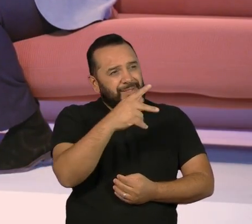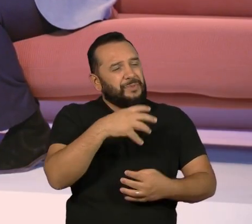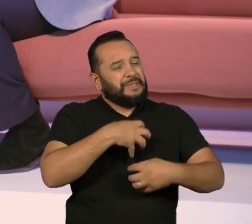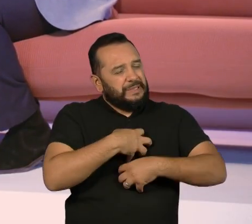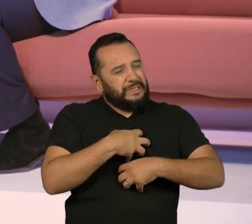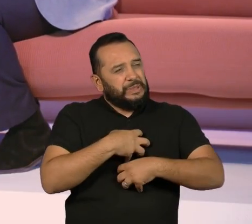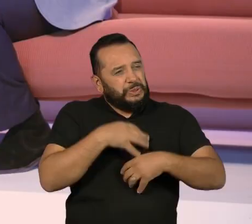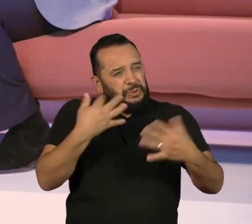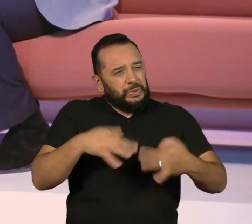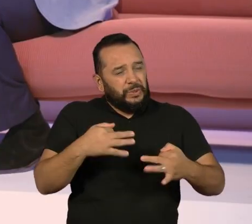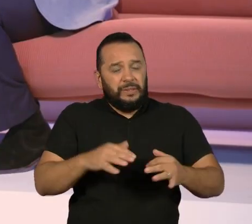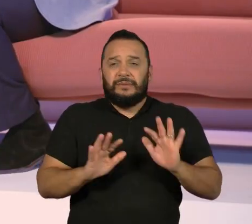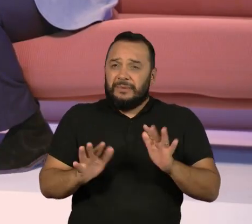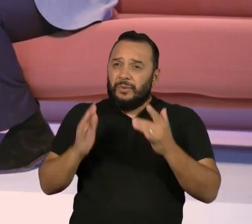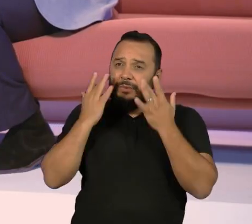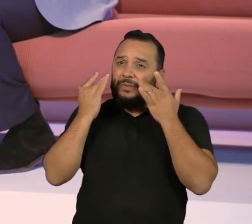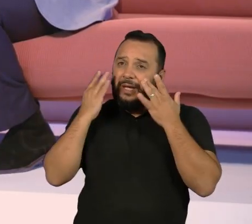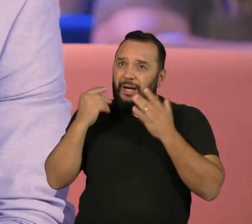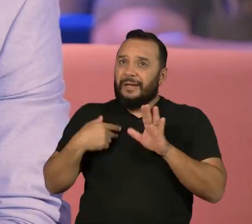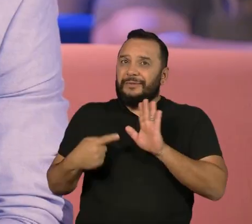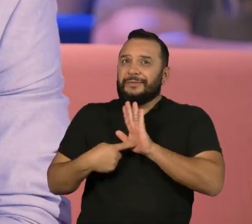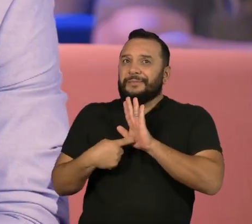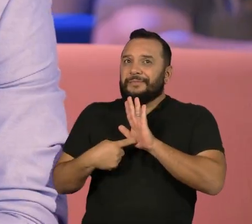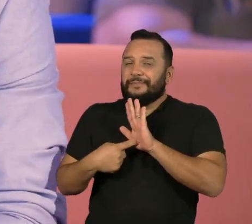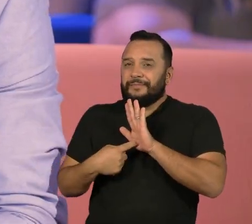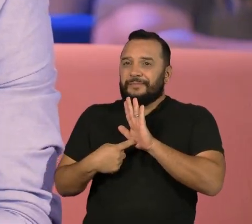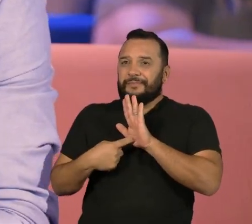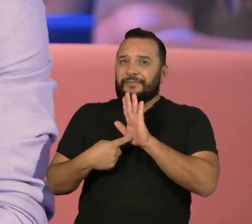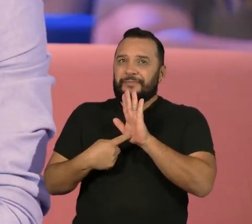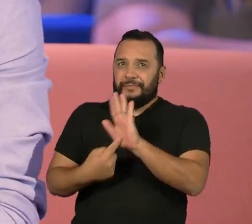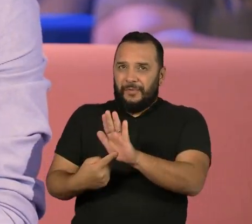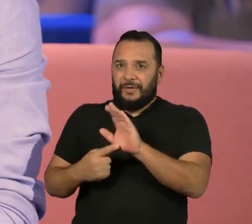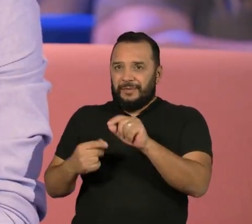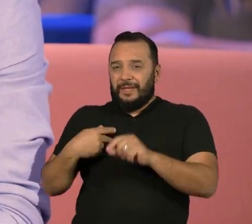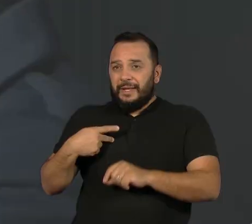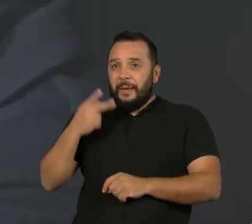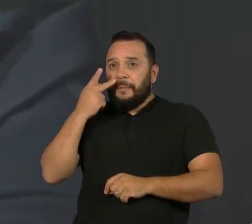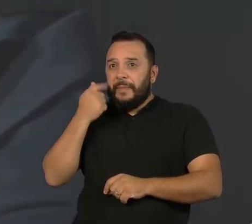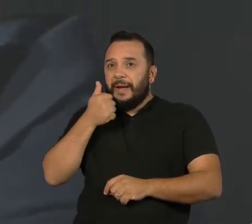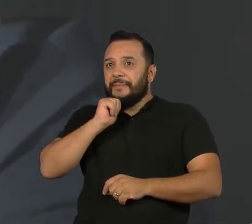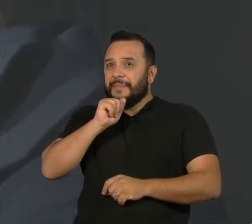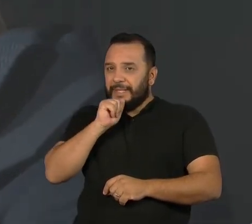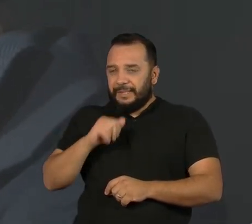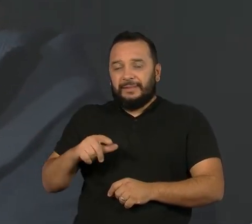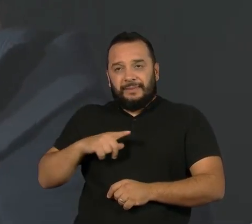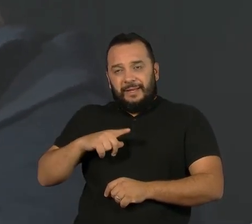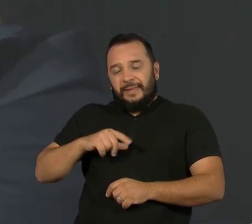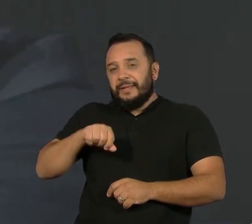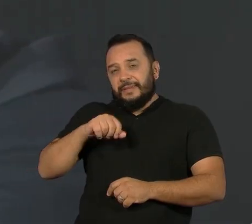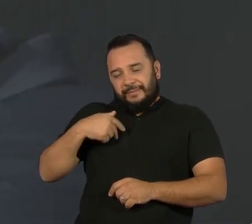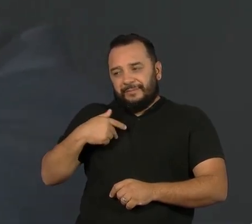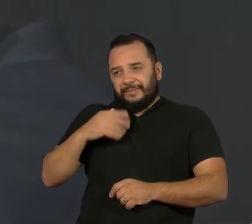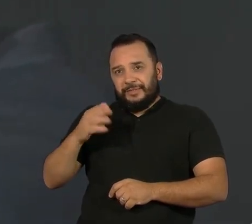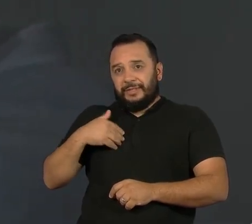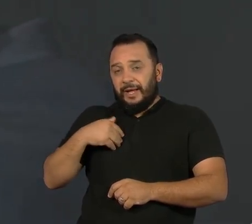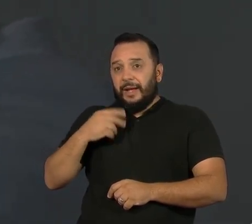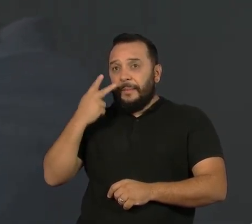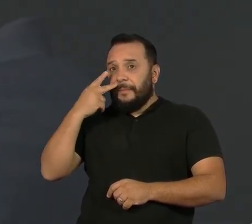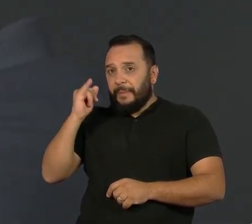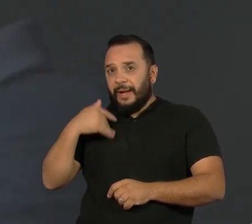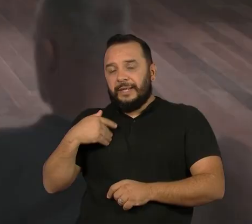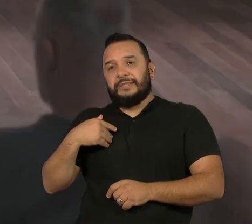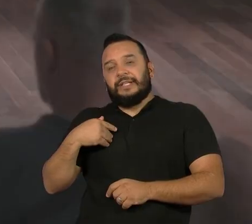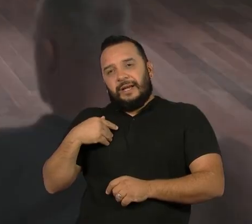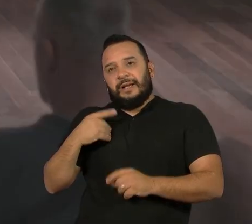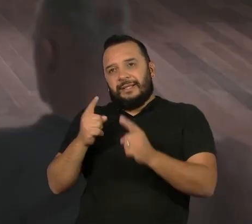foi? Na verdade, na peça, eu retrato meus pais, na verdade. Que eu tenho o meu pai, que separou da minha mãe com 3